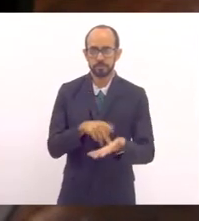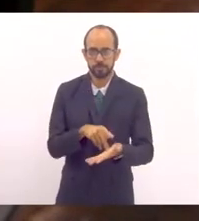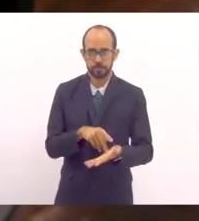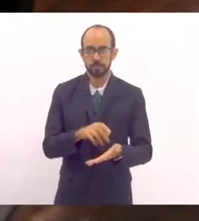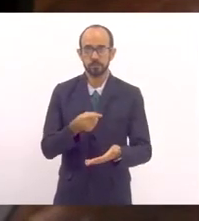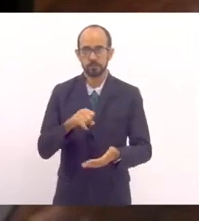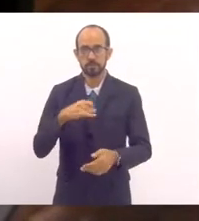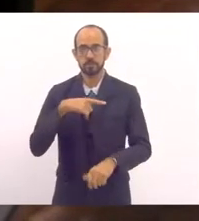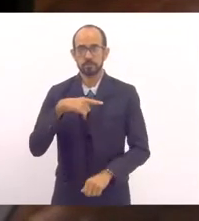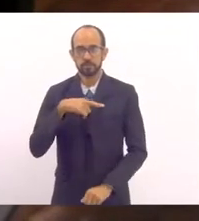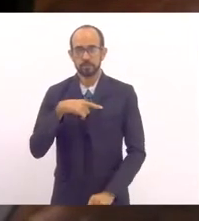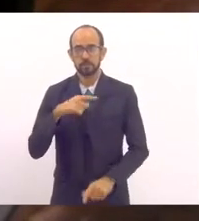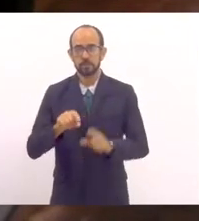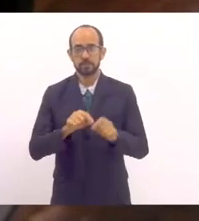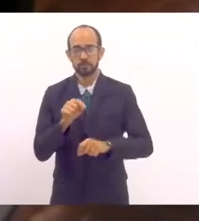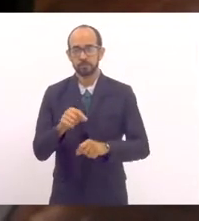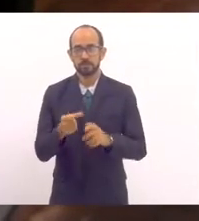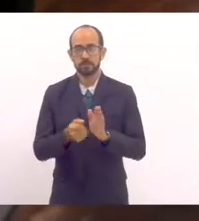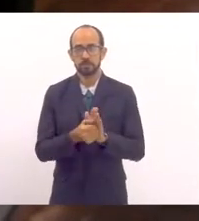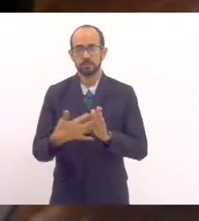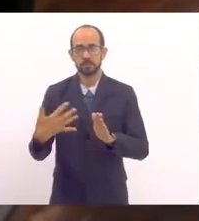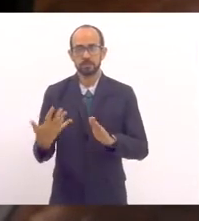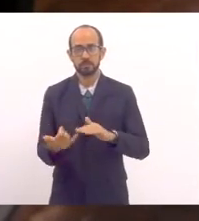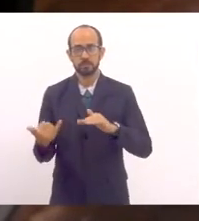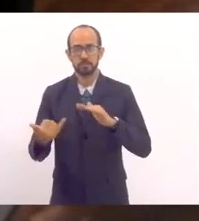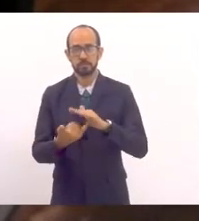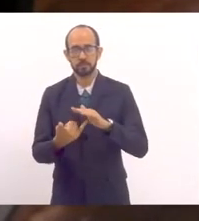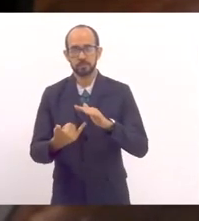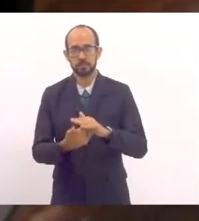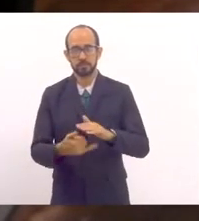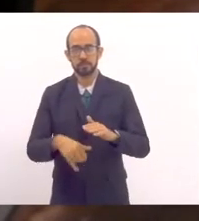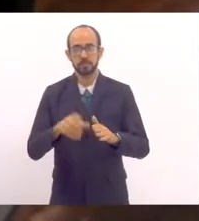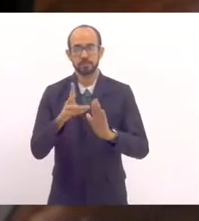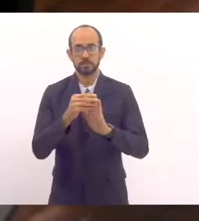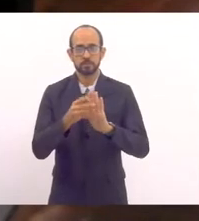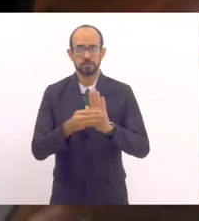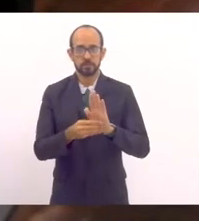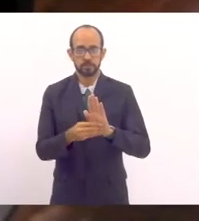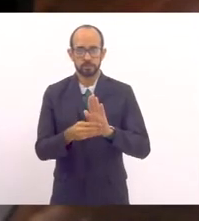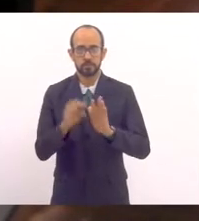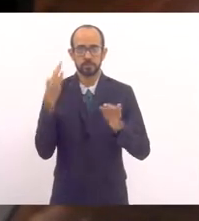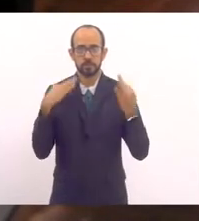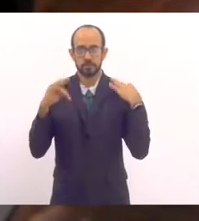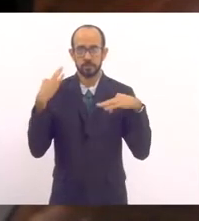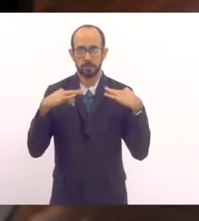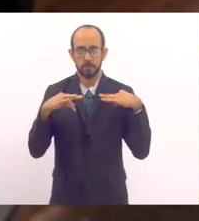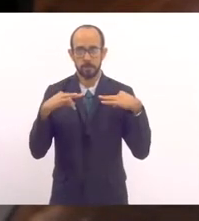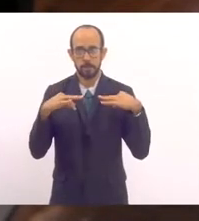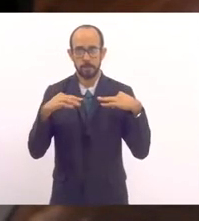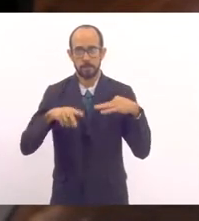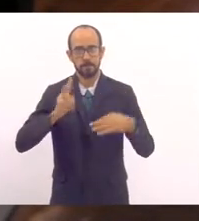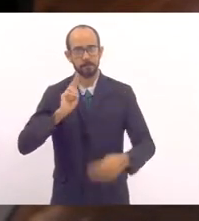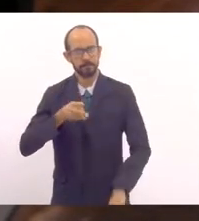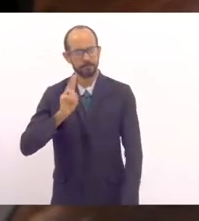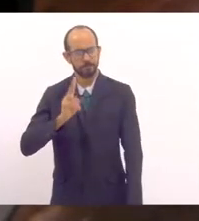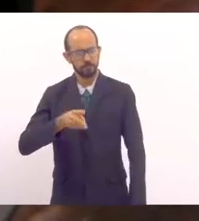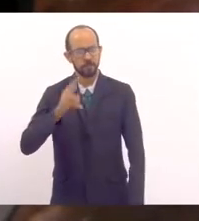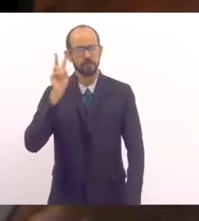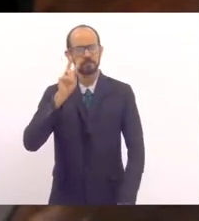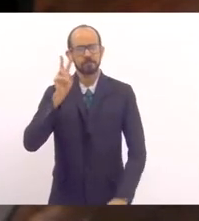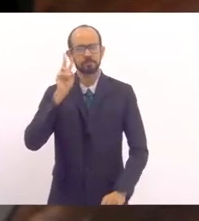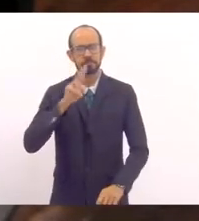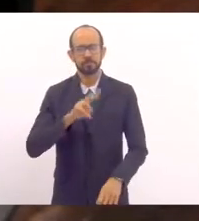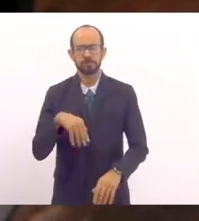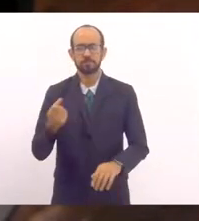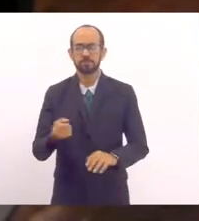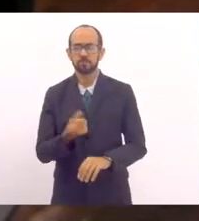reais, quantidade de estabelecimentos com CADASTUR, de hospedagem, sempre lembrando, a gente tem que sempre fazer valer